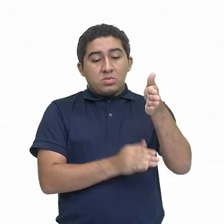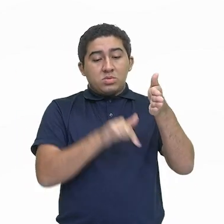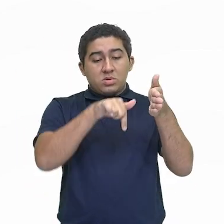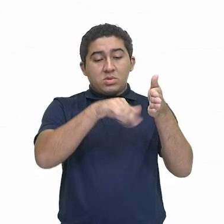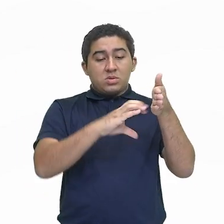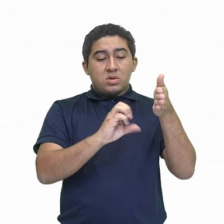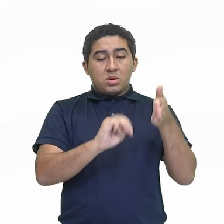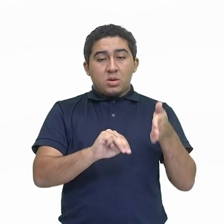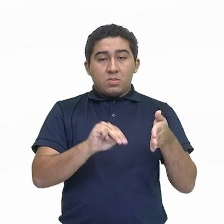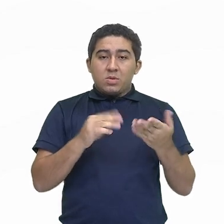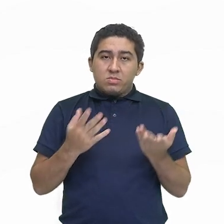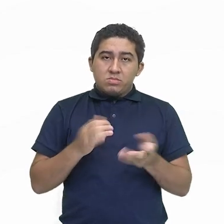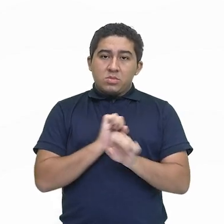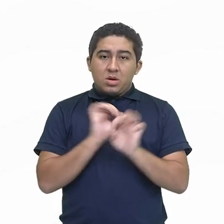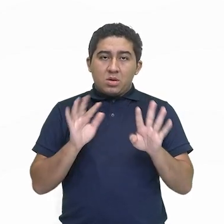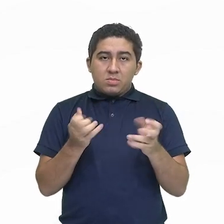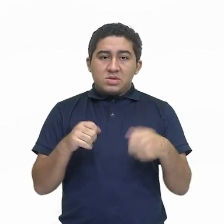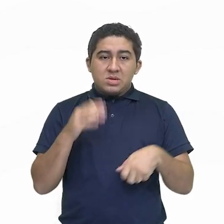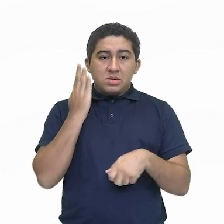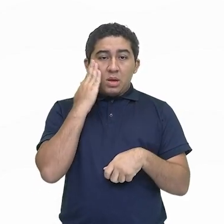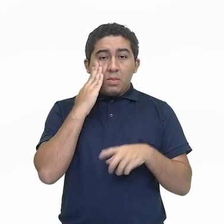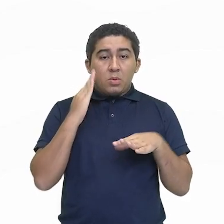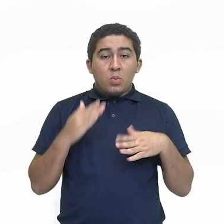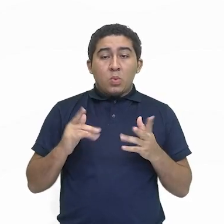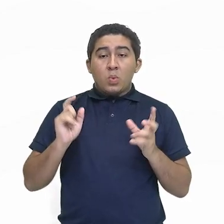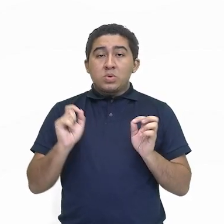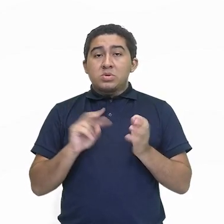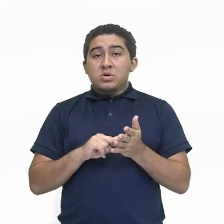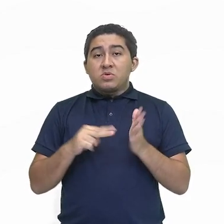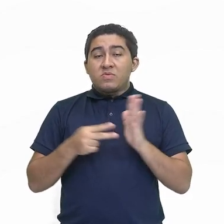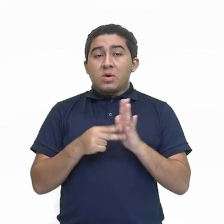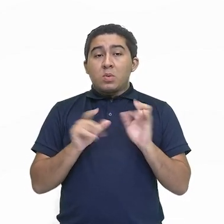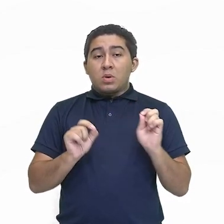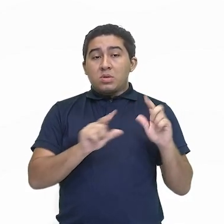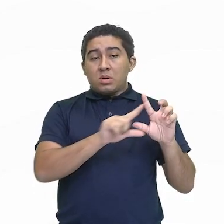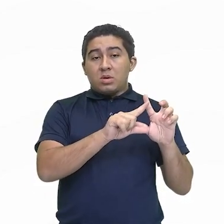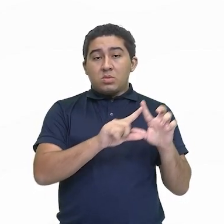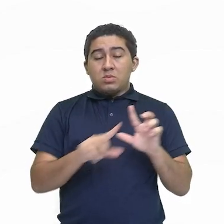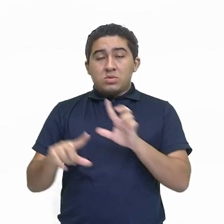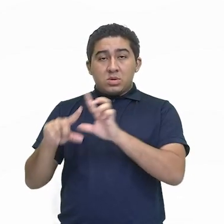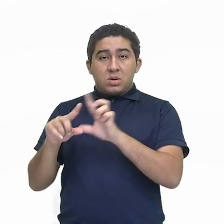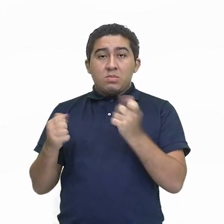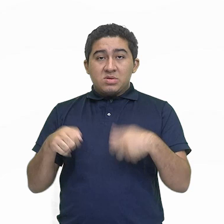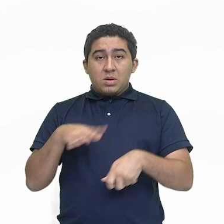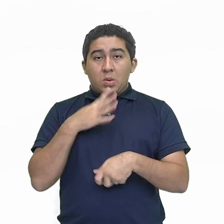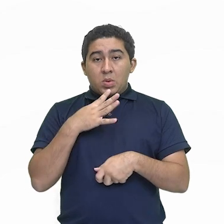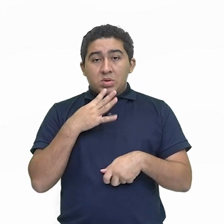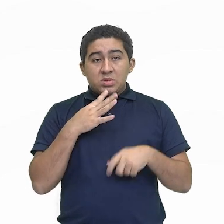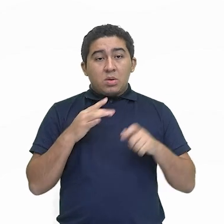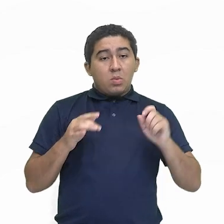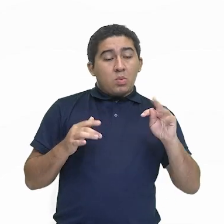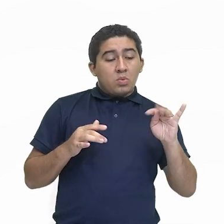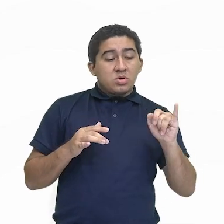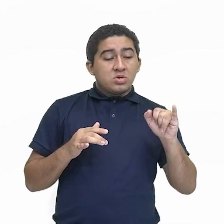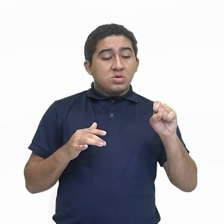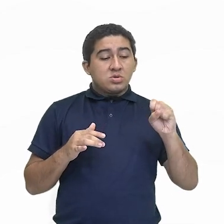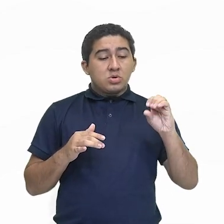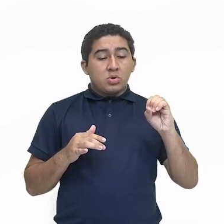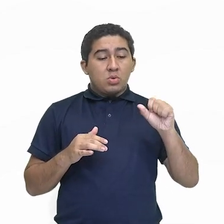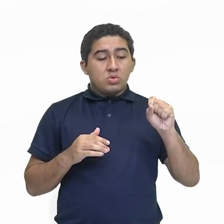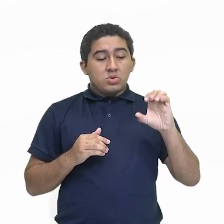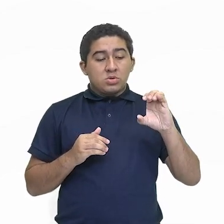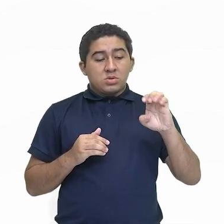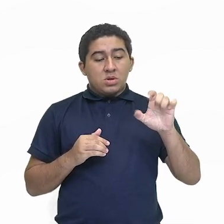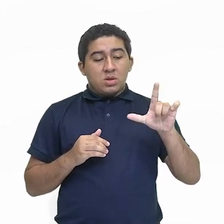você precisa, claro, saber, né, do que está falando, né? Você tem que conhecer o que é um triângulo isósceles, você tem